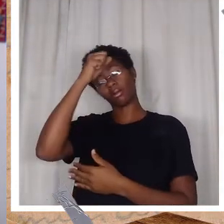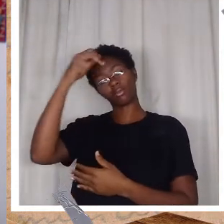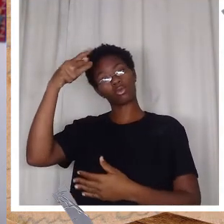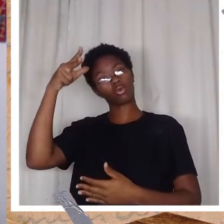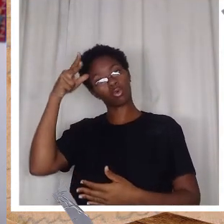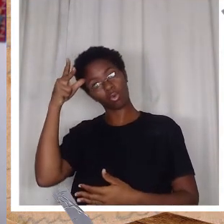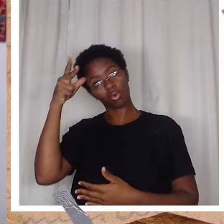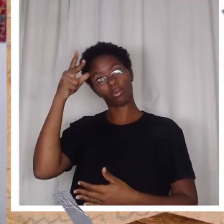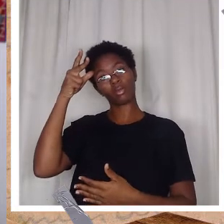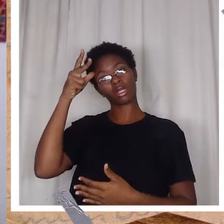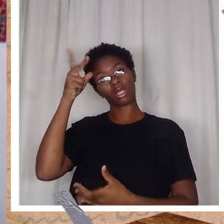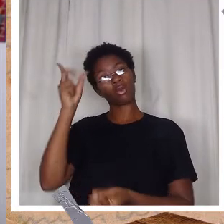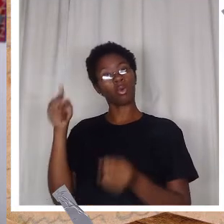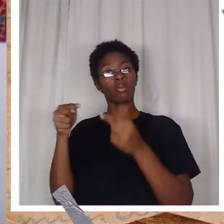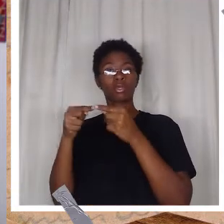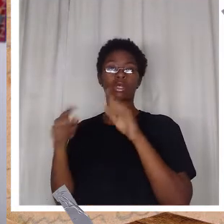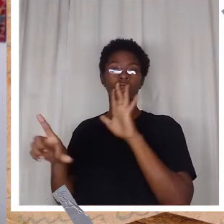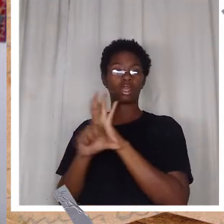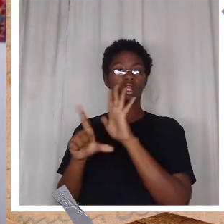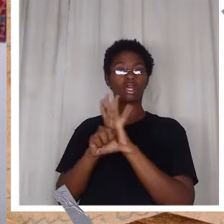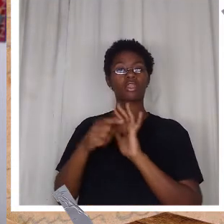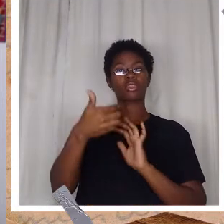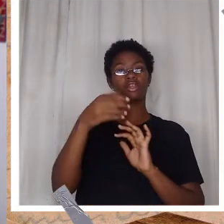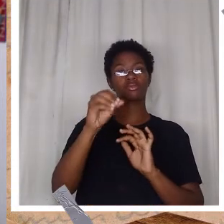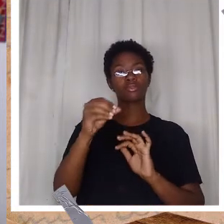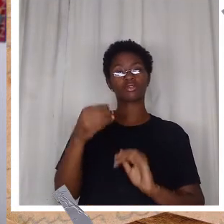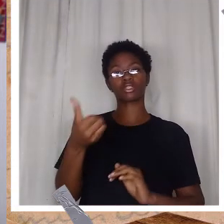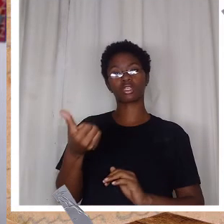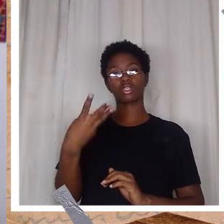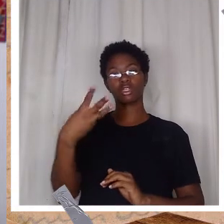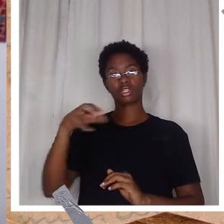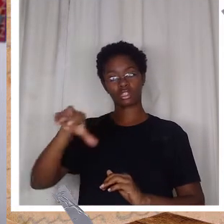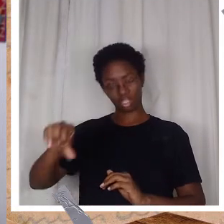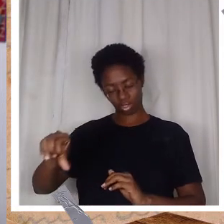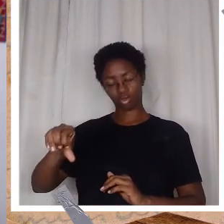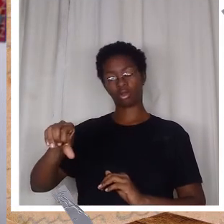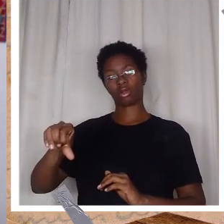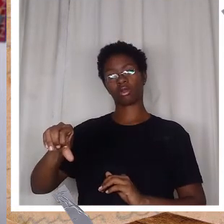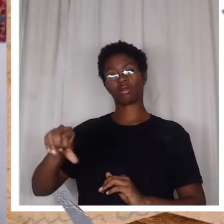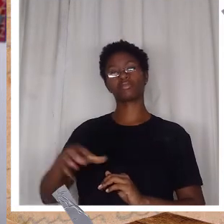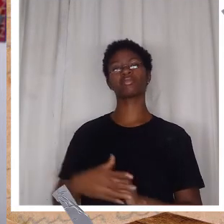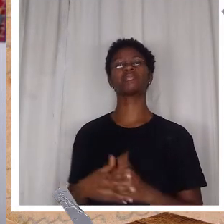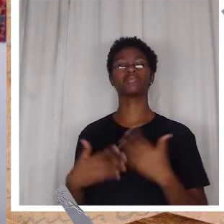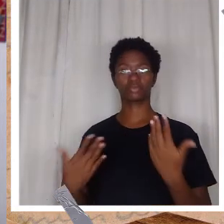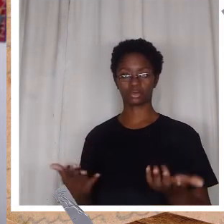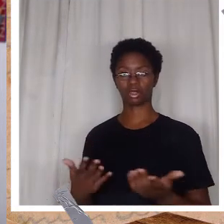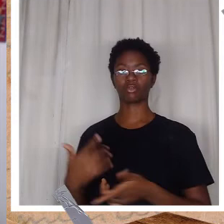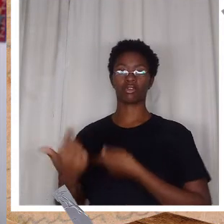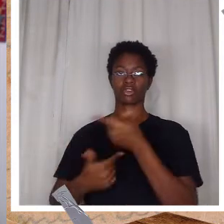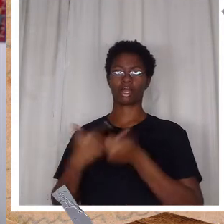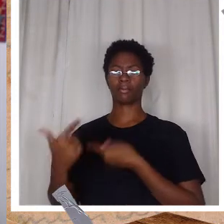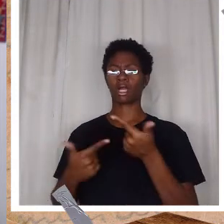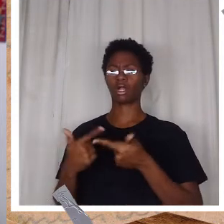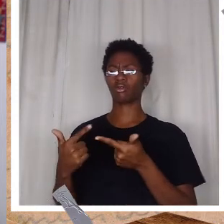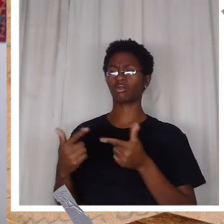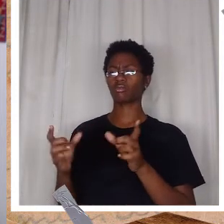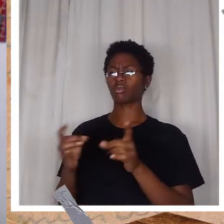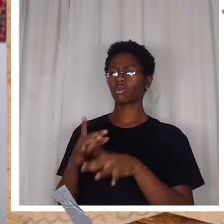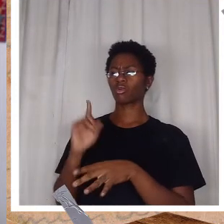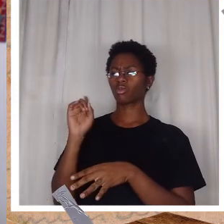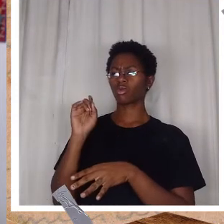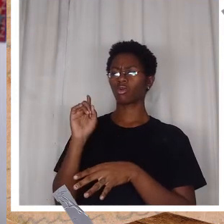atendendo aquela demanda da Lei 10.639, lá no início. Um trabalho realizado em 2003, esse